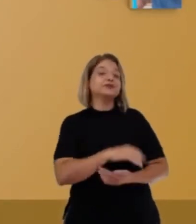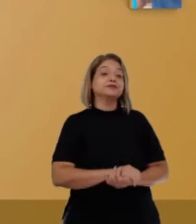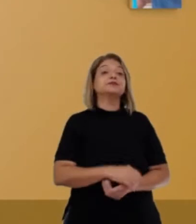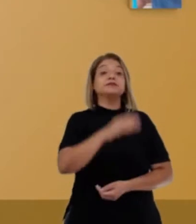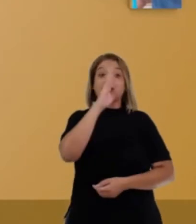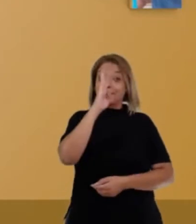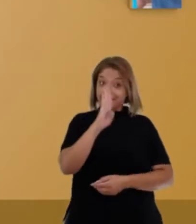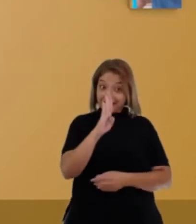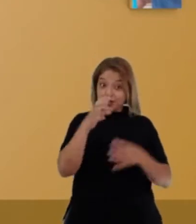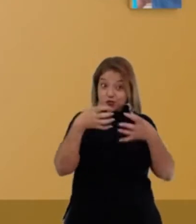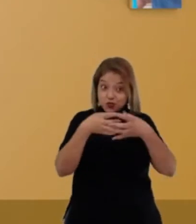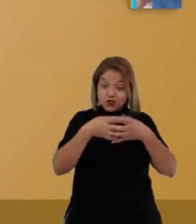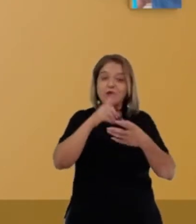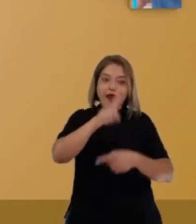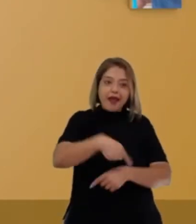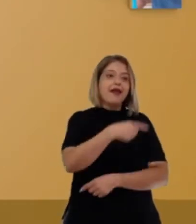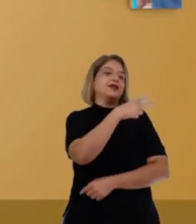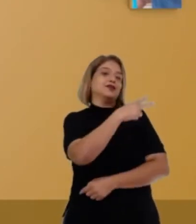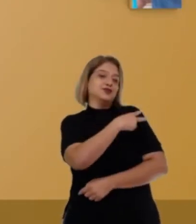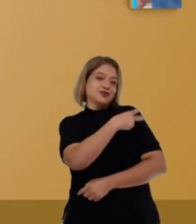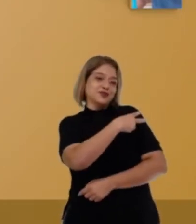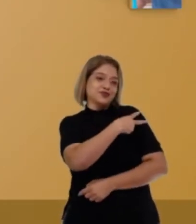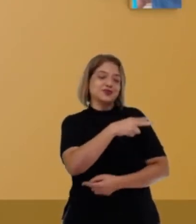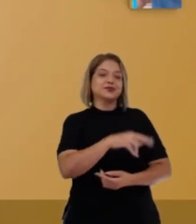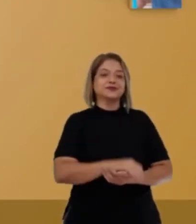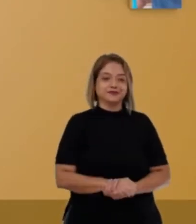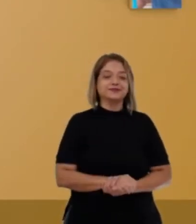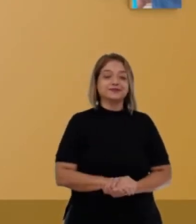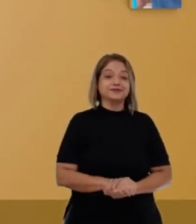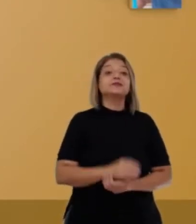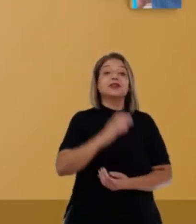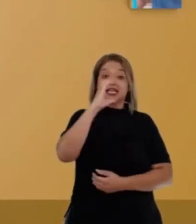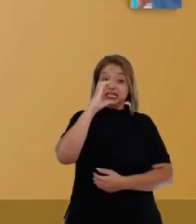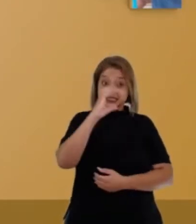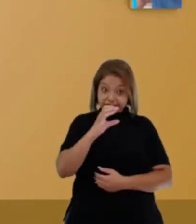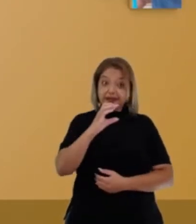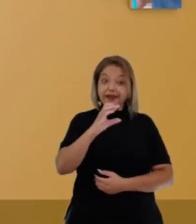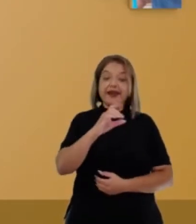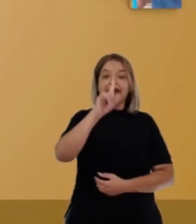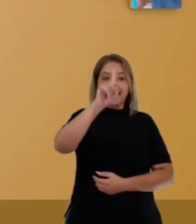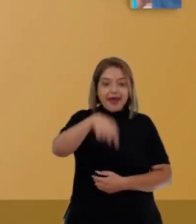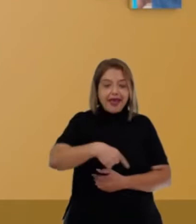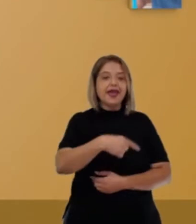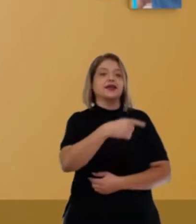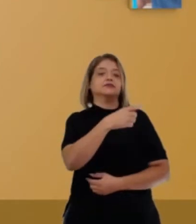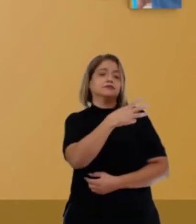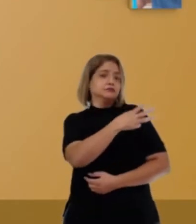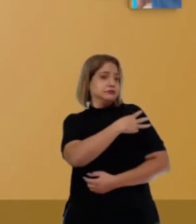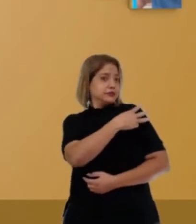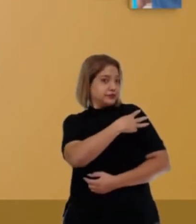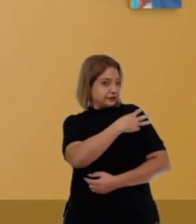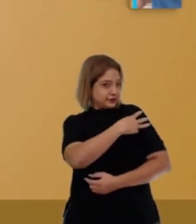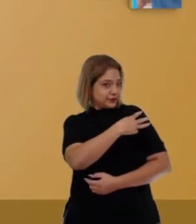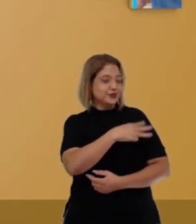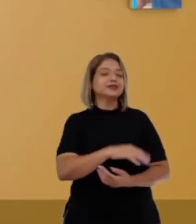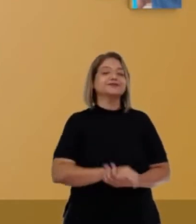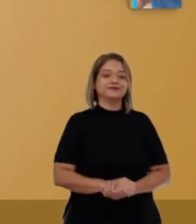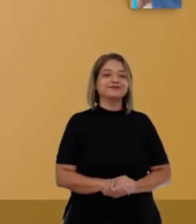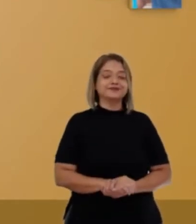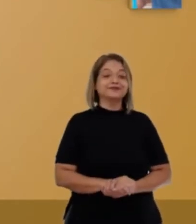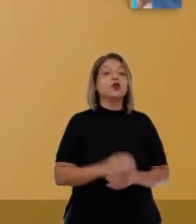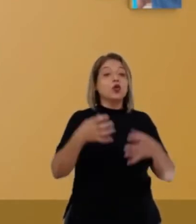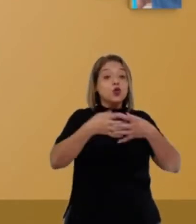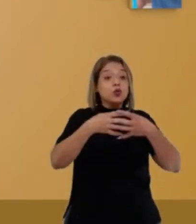O agrupamento B se refere ao segundo ano. O agrupamento C se refere ao terceiro